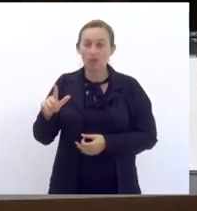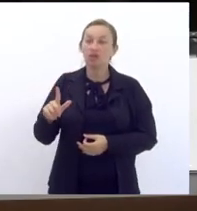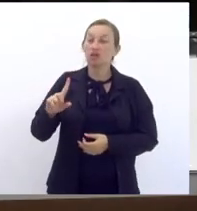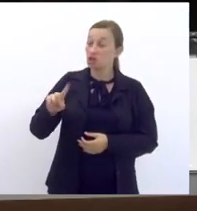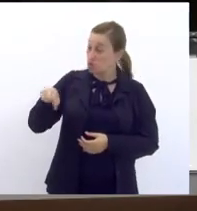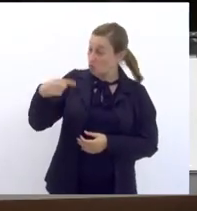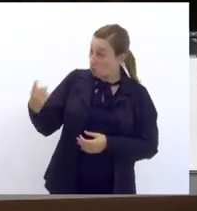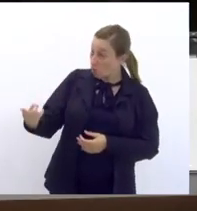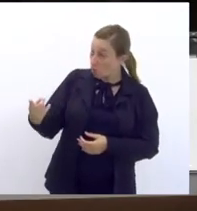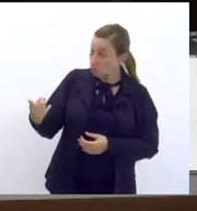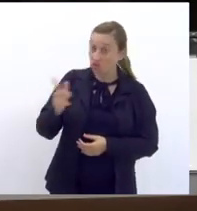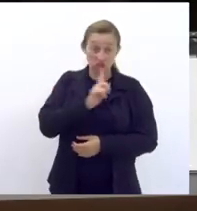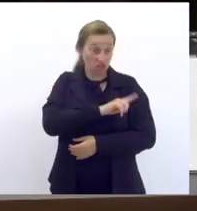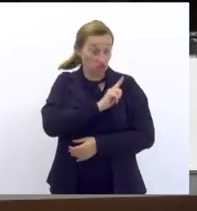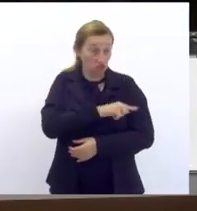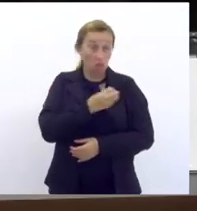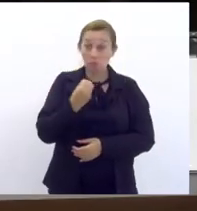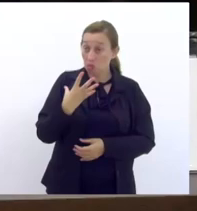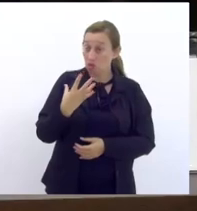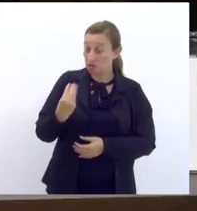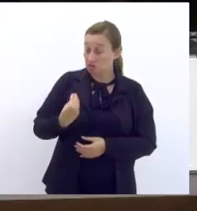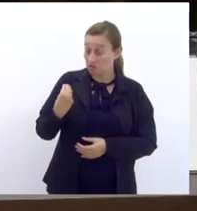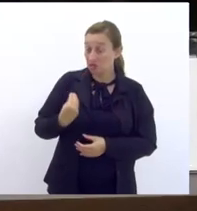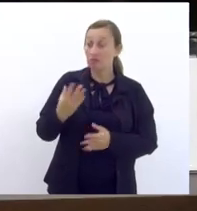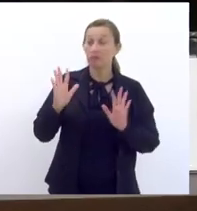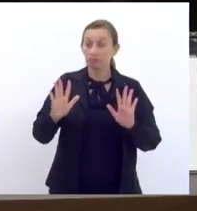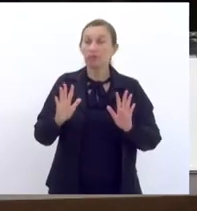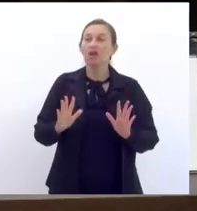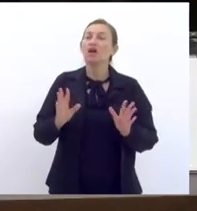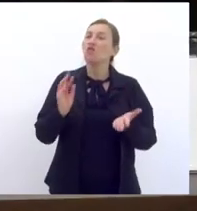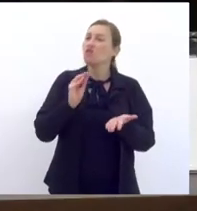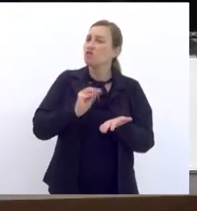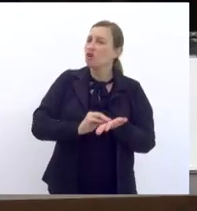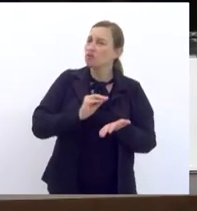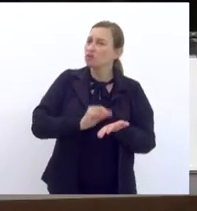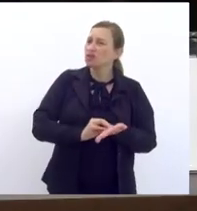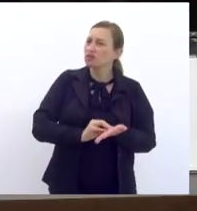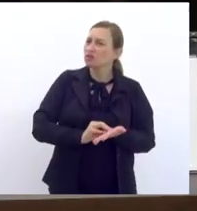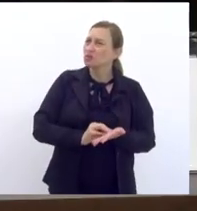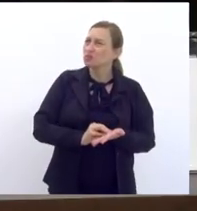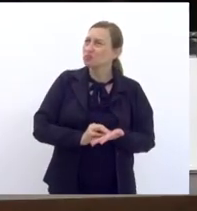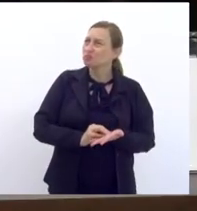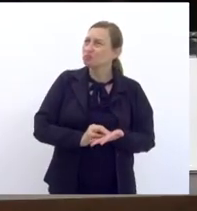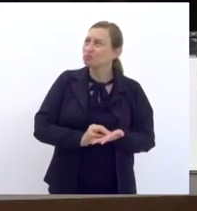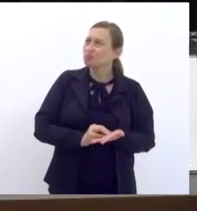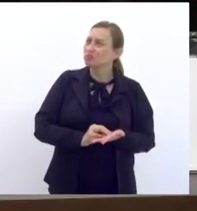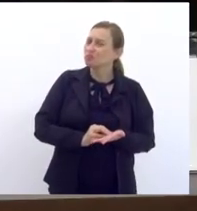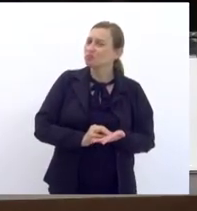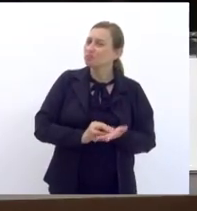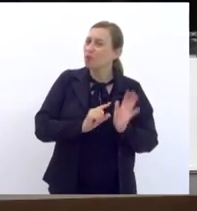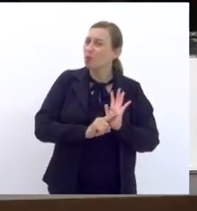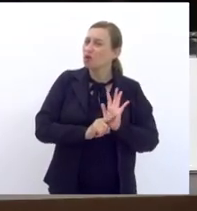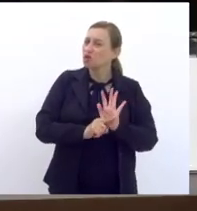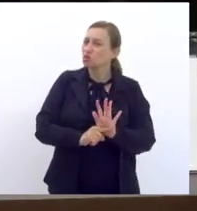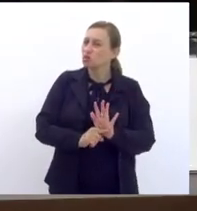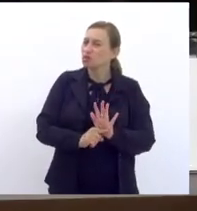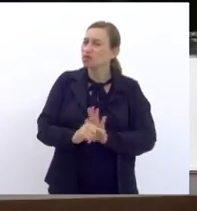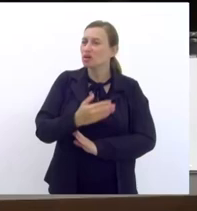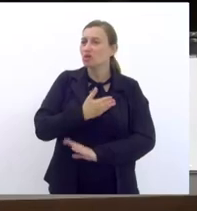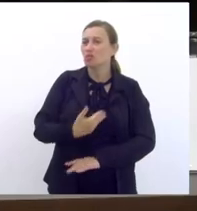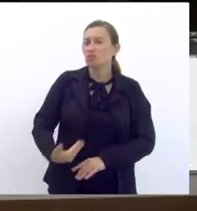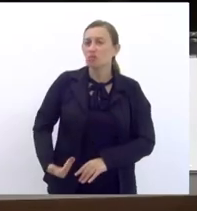e sobretudo sobreviver mas tava faltando sobretudo uma uma ajuda pública